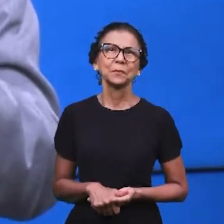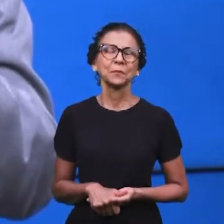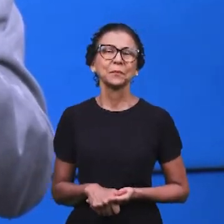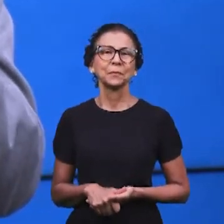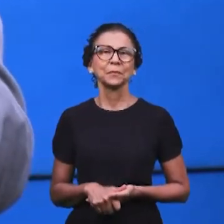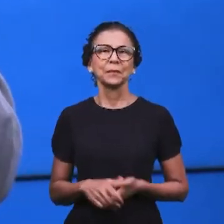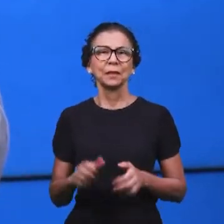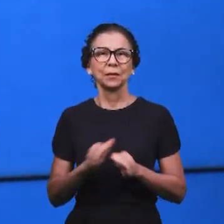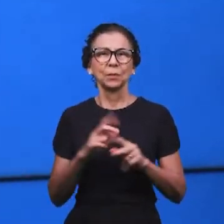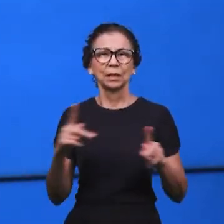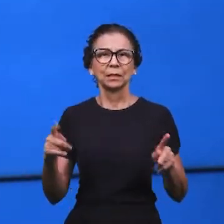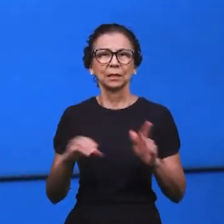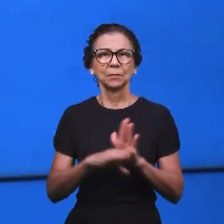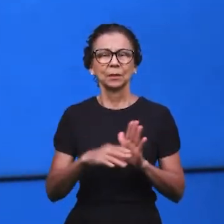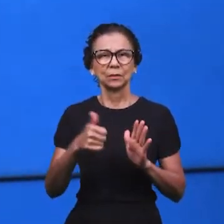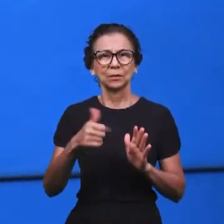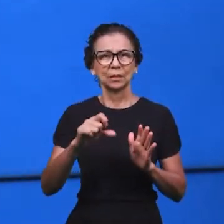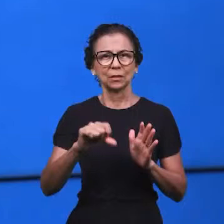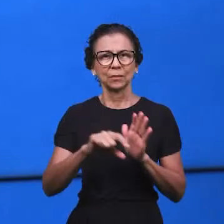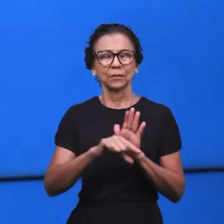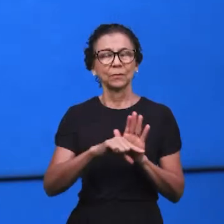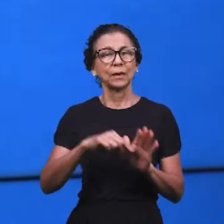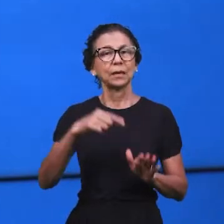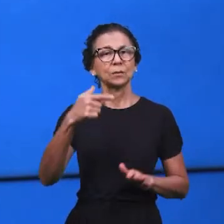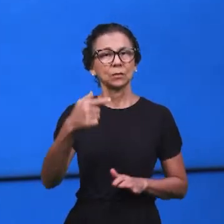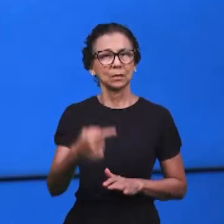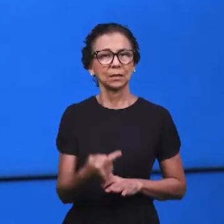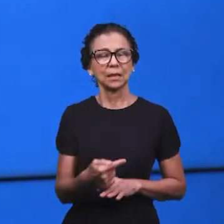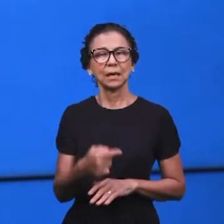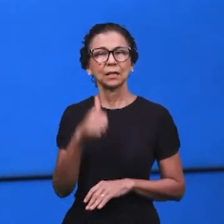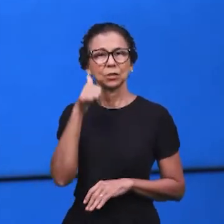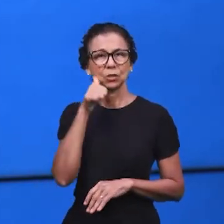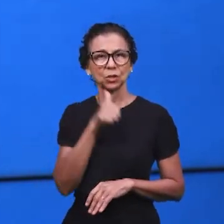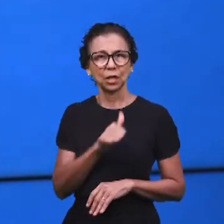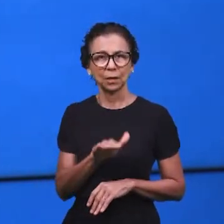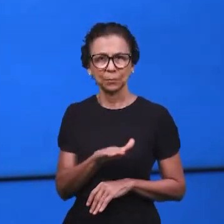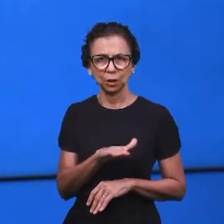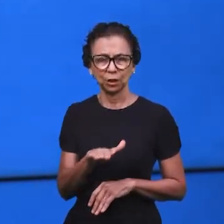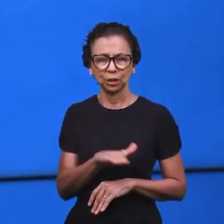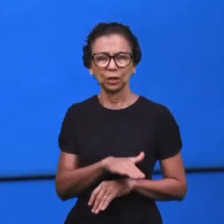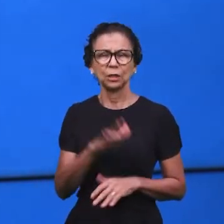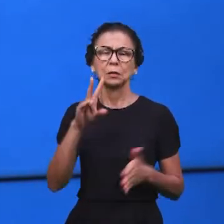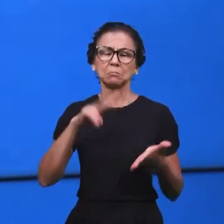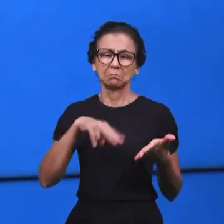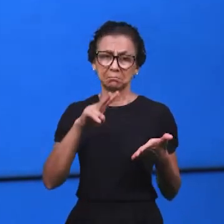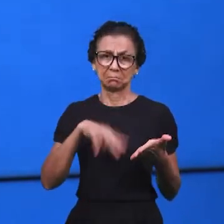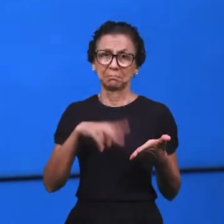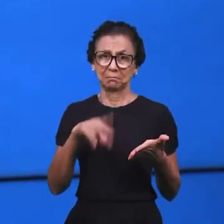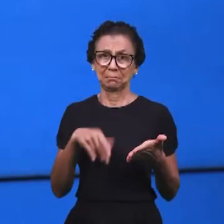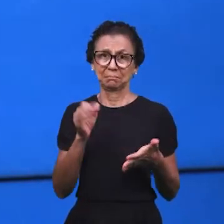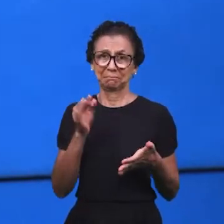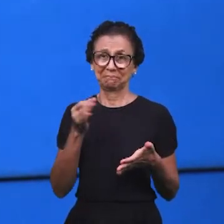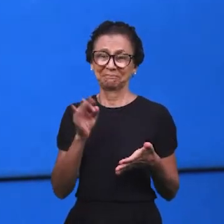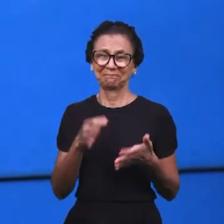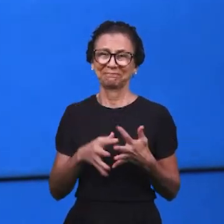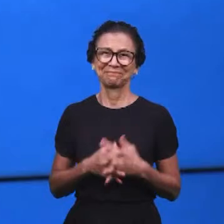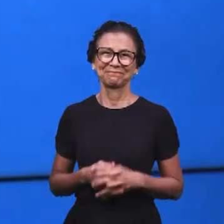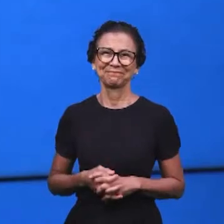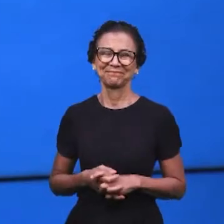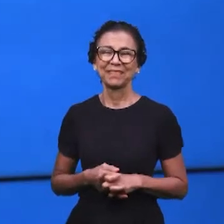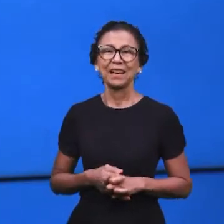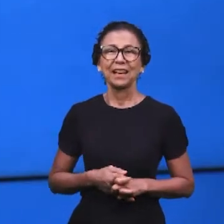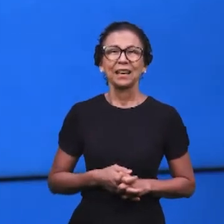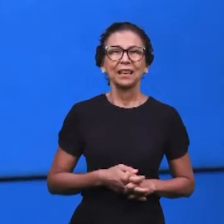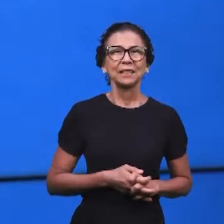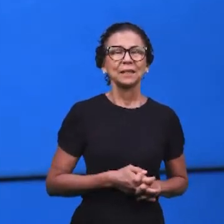do texto de Apocalipse 19, verso 7, pela irmã intermediária. Muito bem lido ali, na participação da resposta à nossa